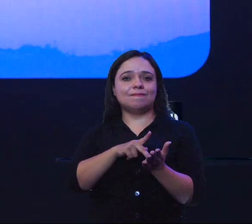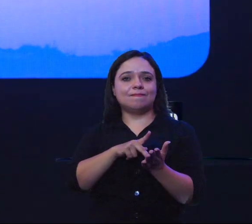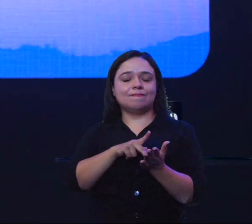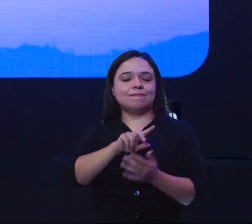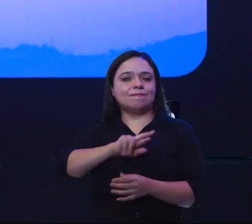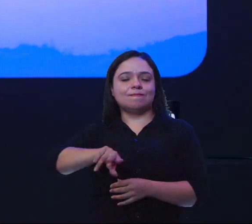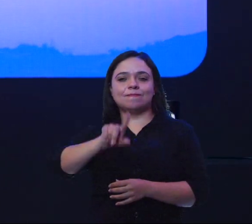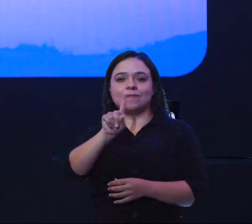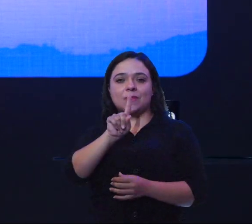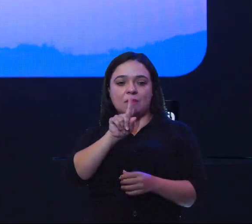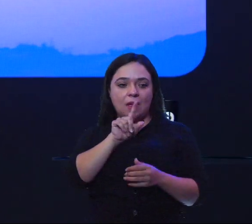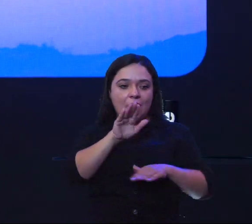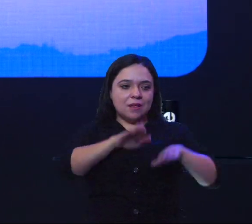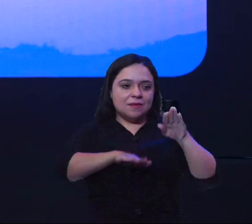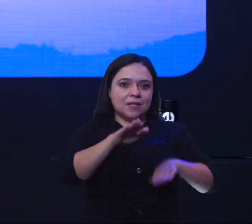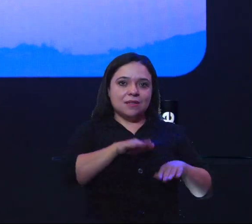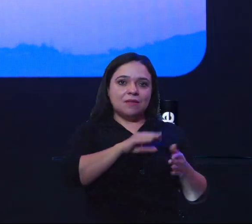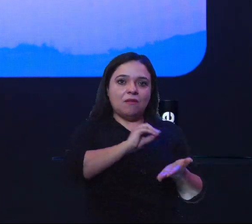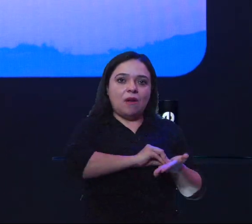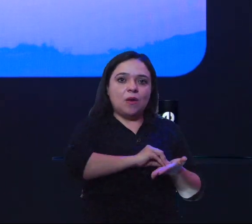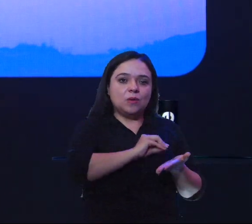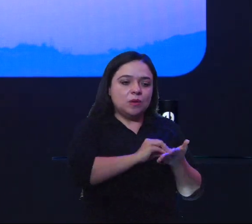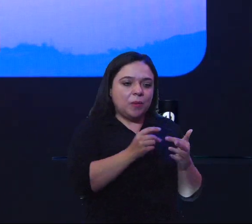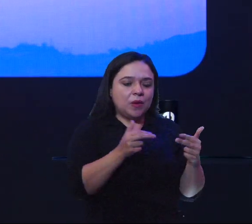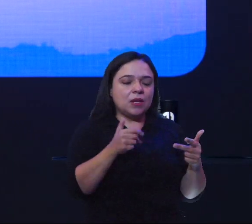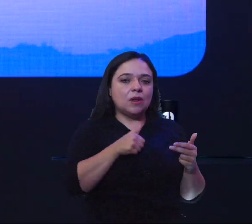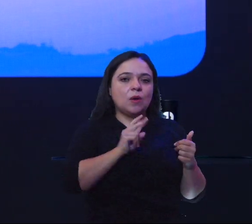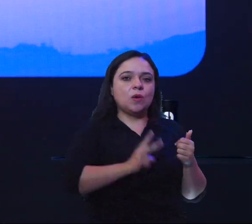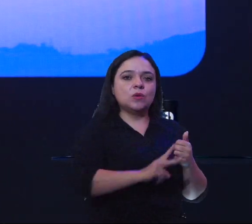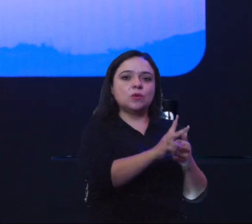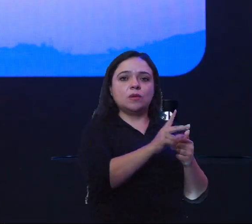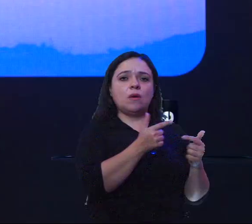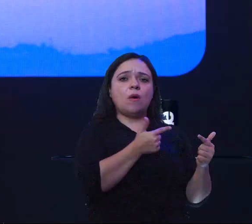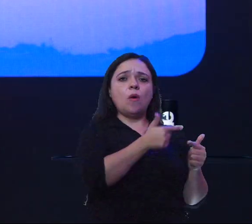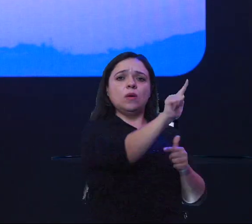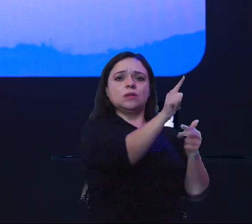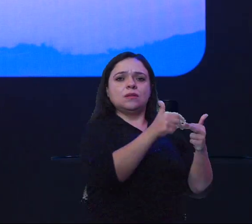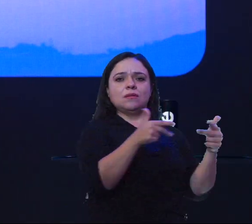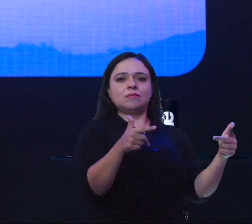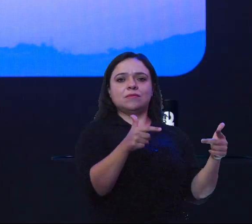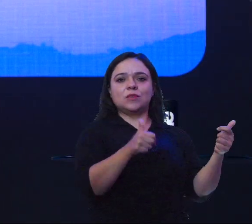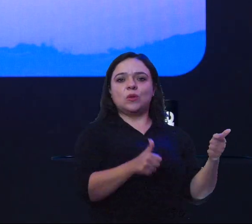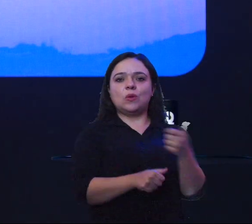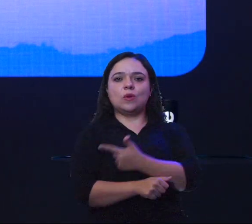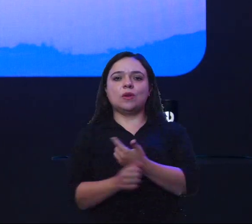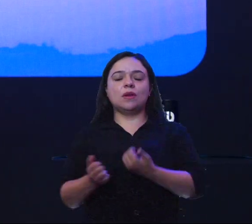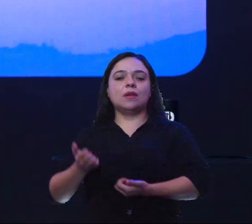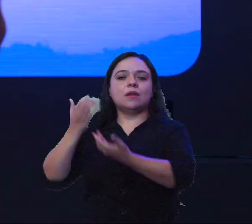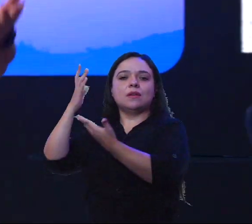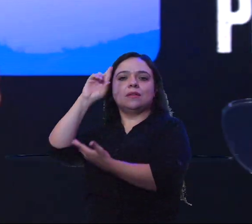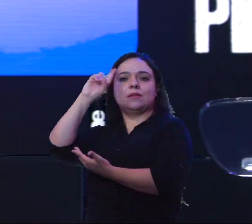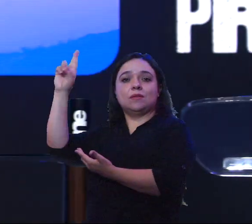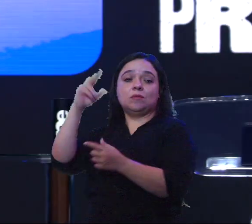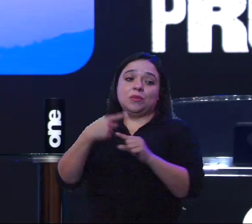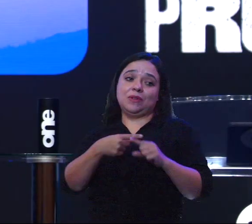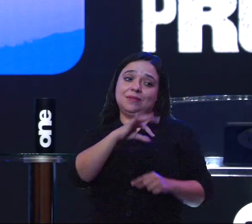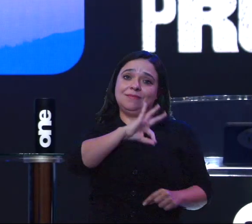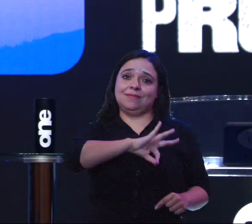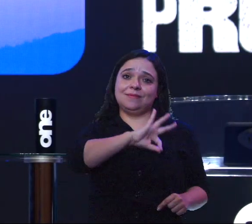E quando começou a faltar, ele começou a cantar qualquer outra canção. Porque aquilo gerava um